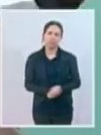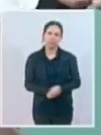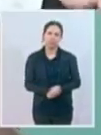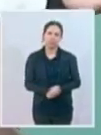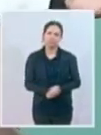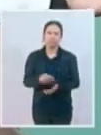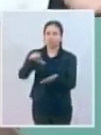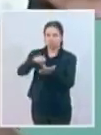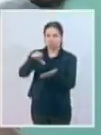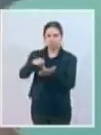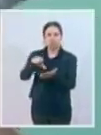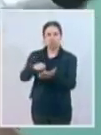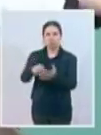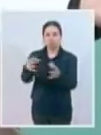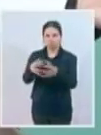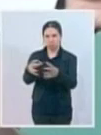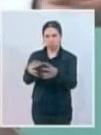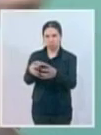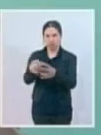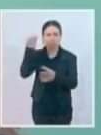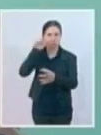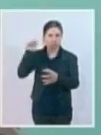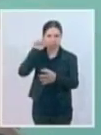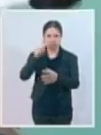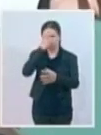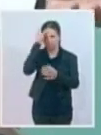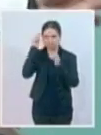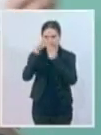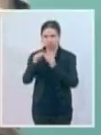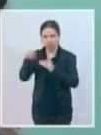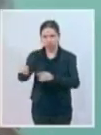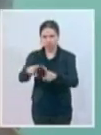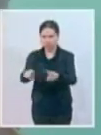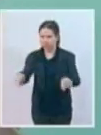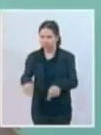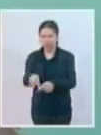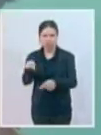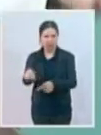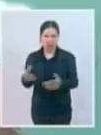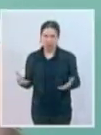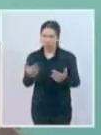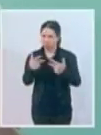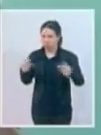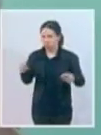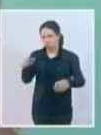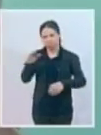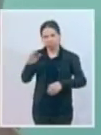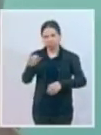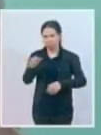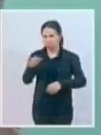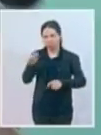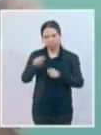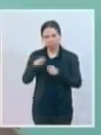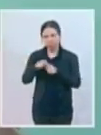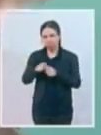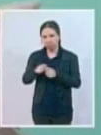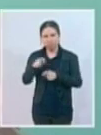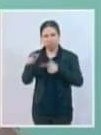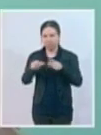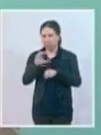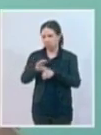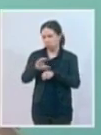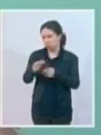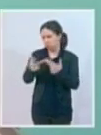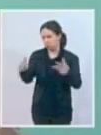Centro comunitário para a associação de moradores, com salas para, de repente, desenvolvermos ali algumas atividades, seja cursinho, alguma